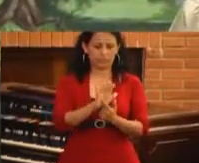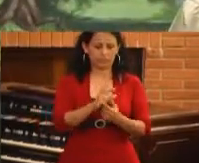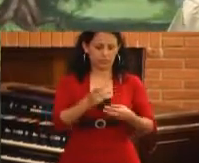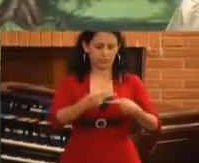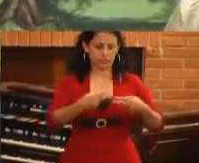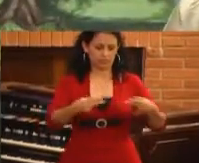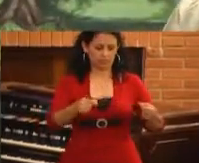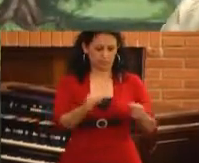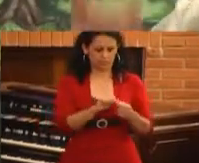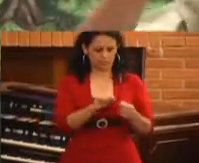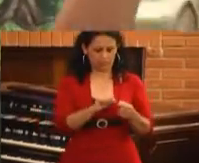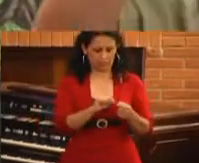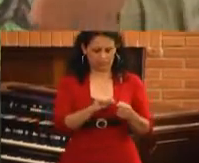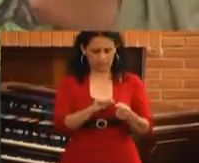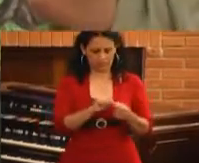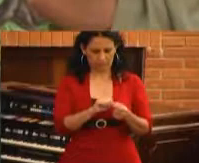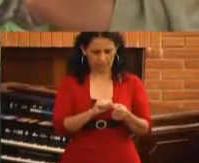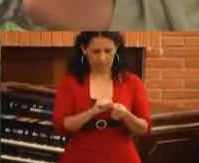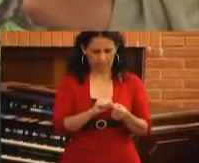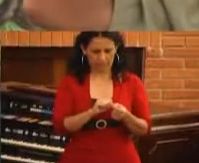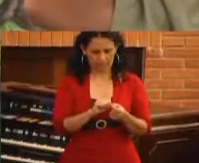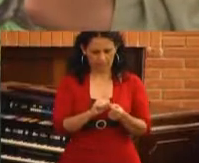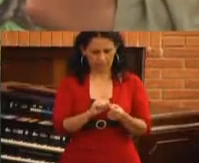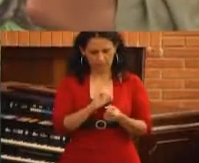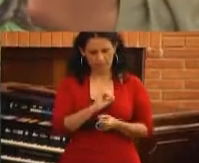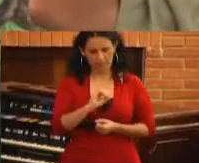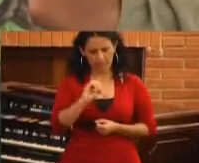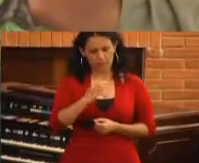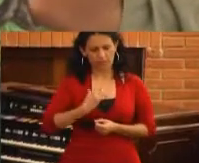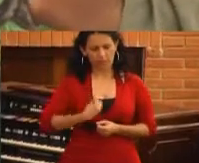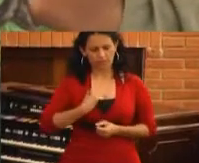atos. Ó vida,